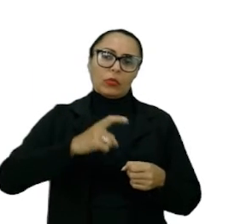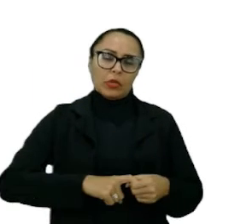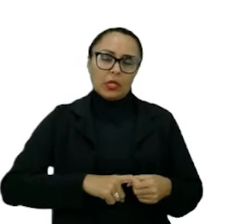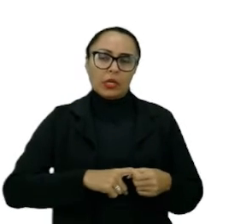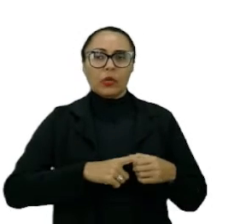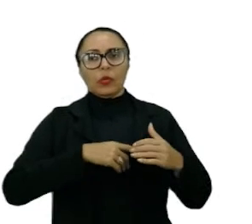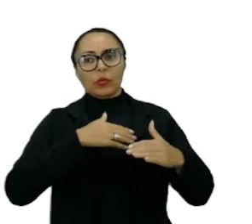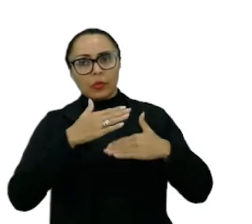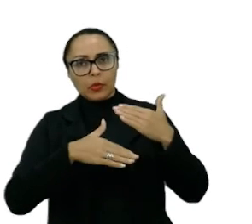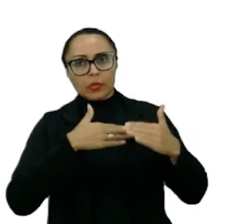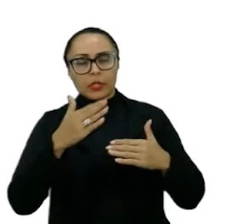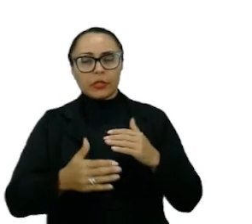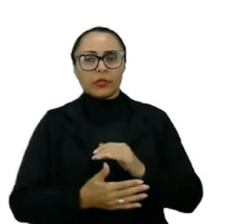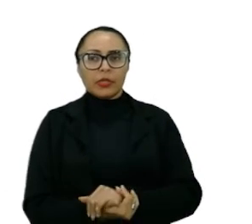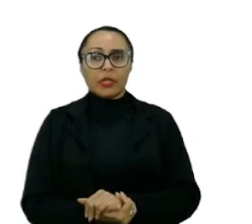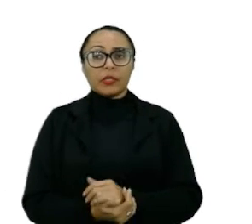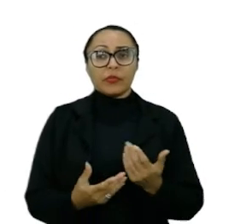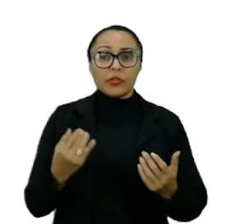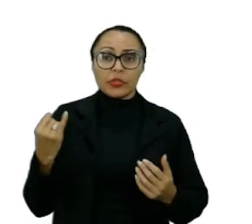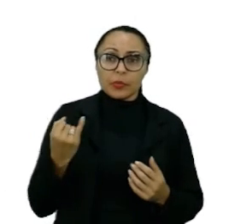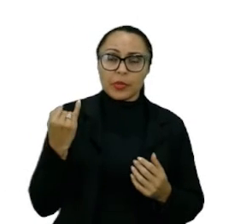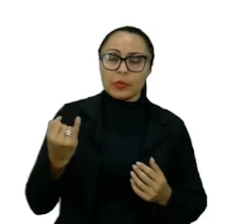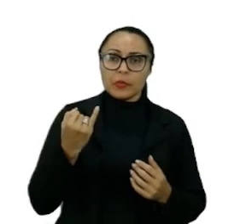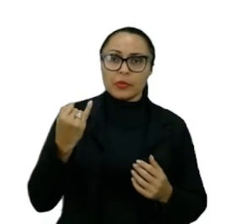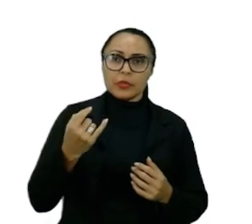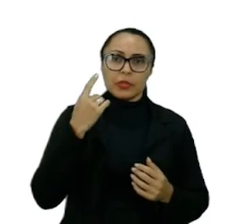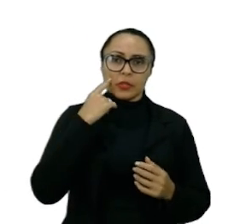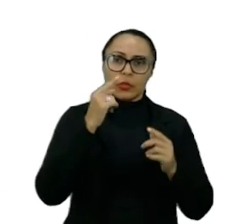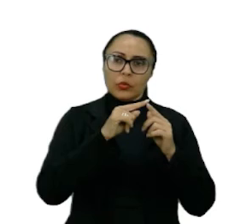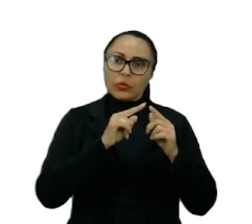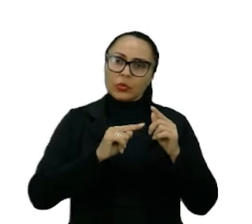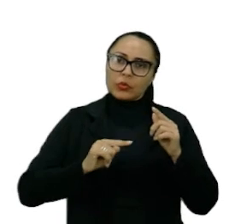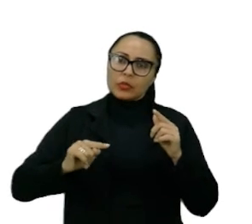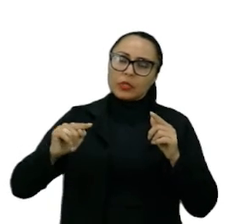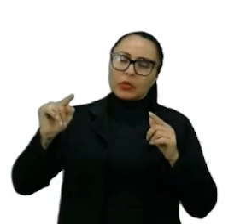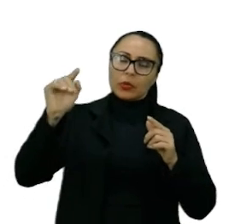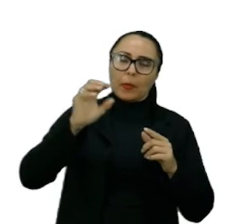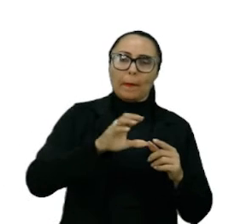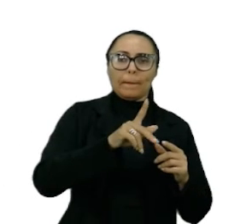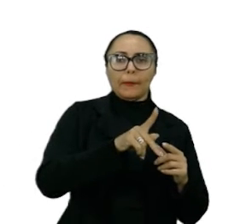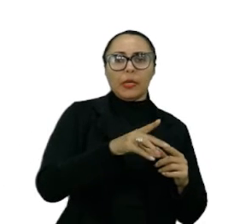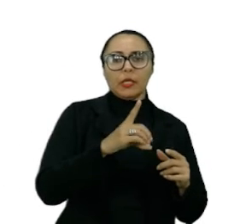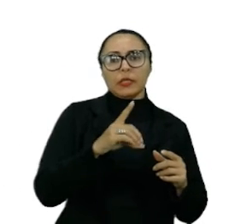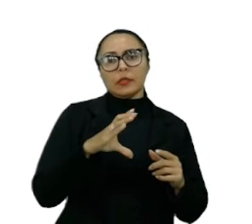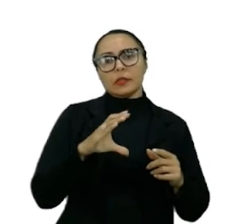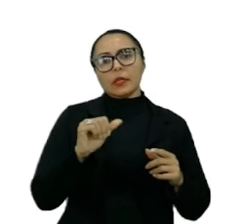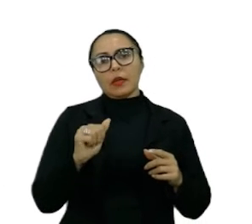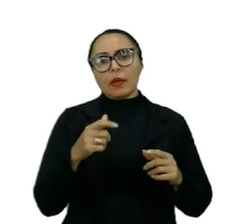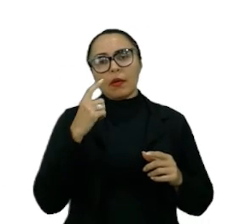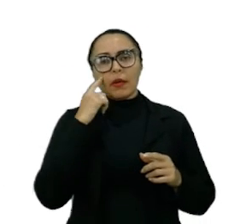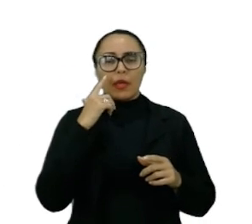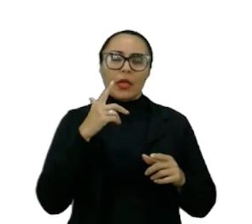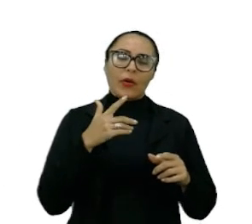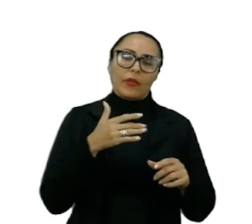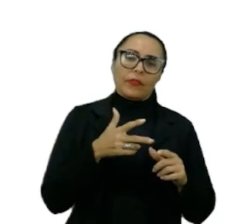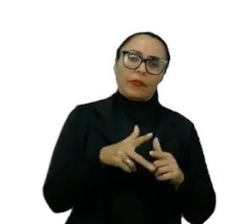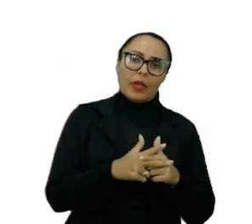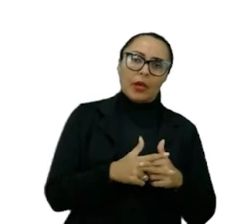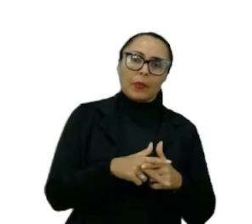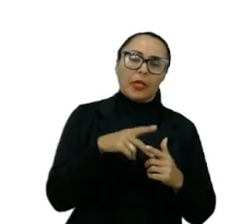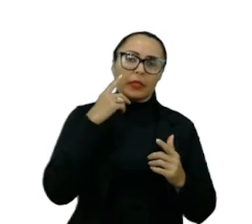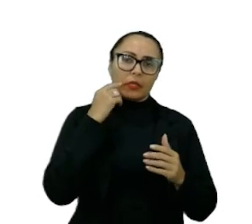Então, veja como é interessante o ciclo PDCA. É uma ferramenta que auxilia muito